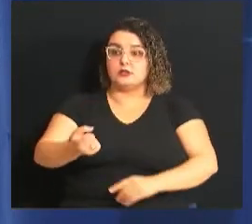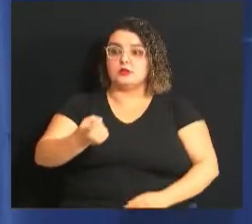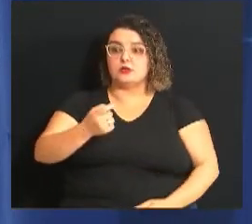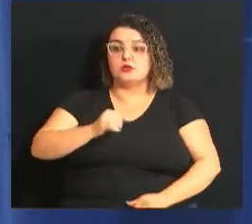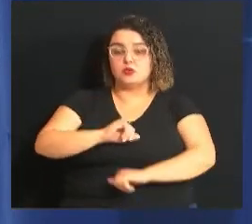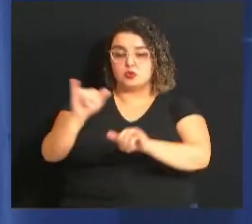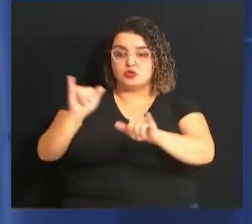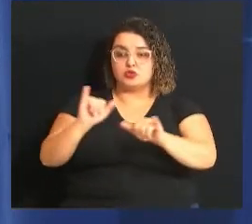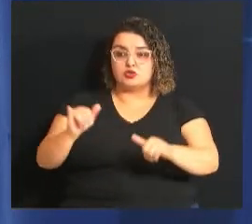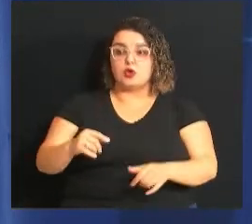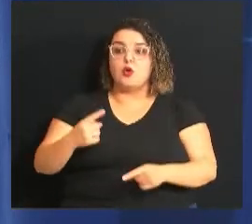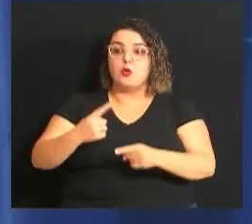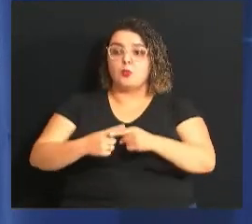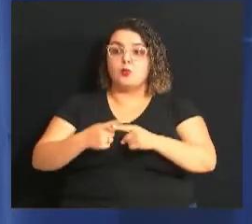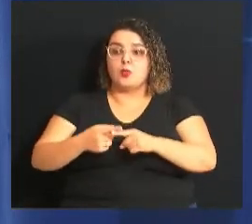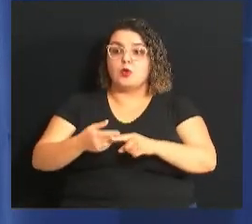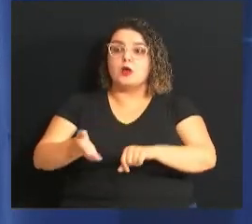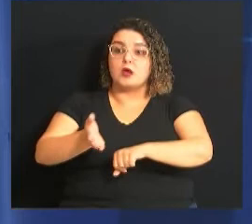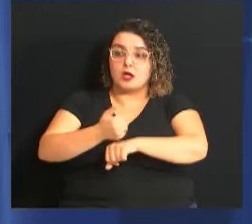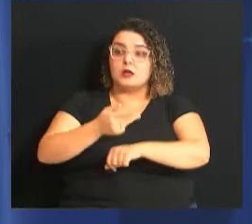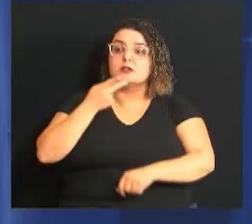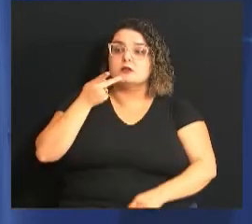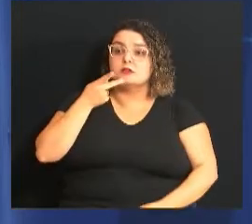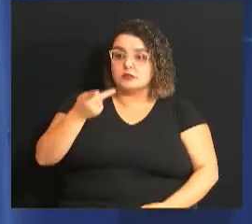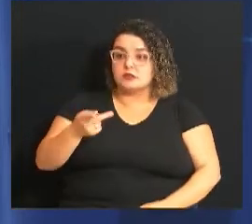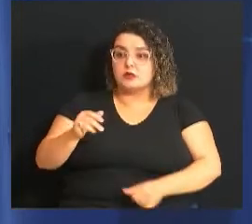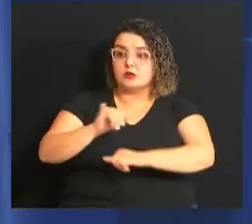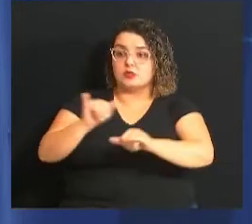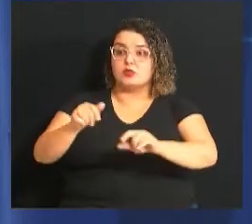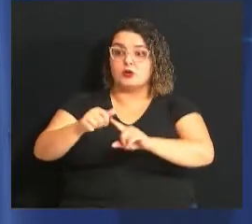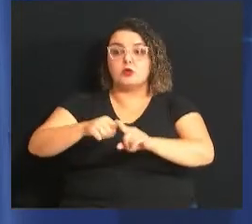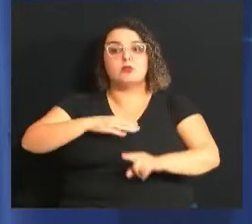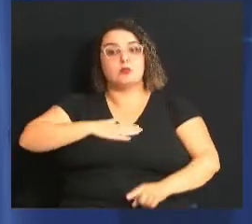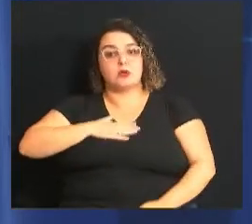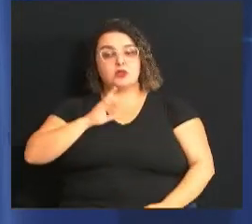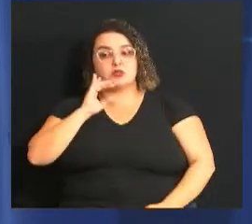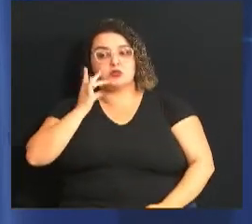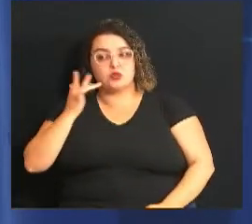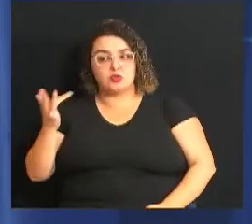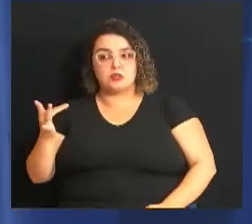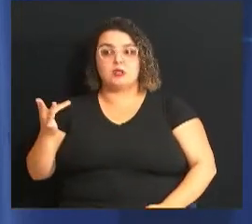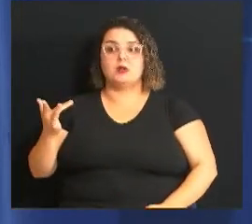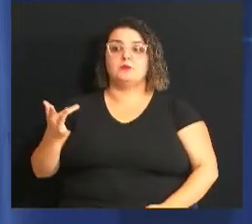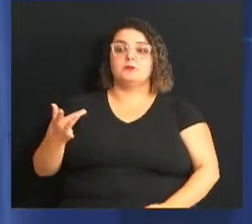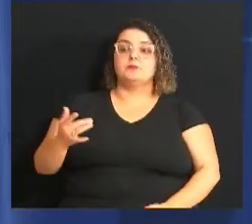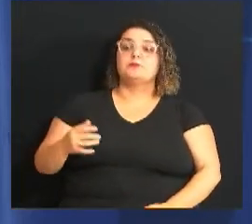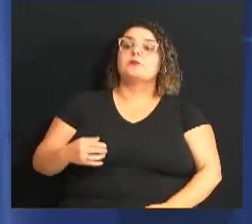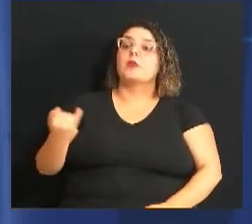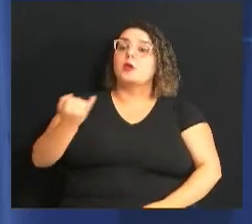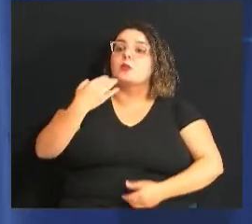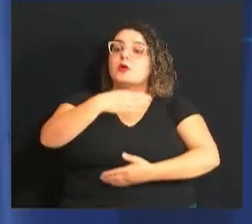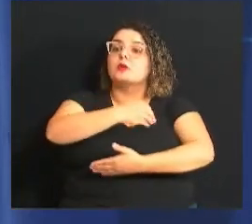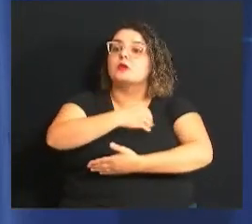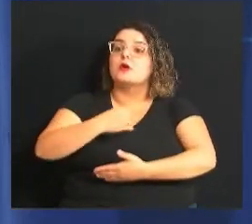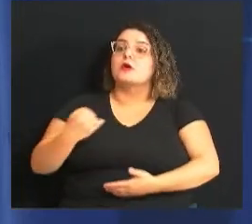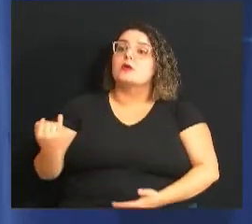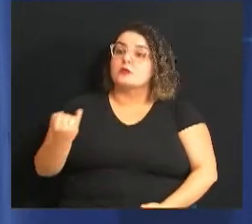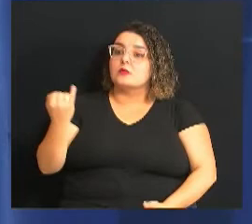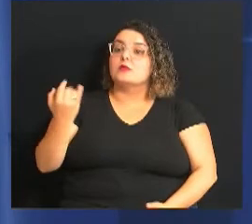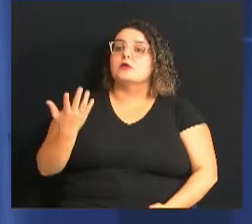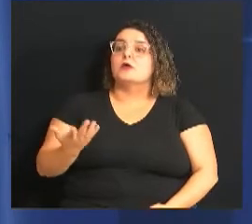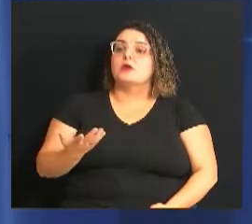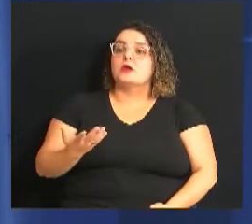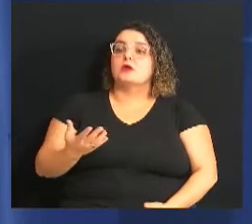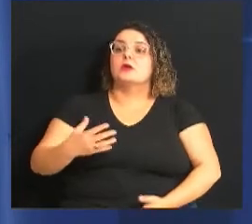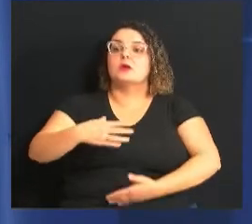Notícias, porque mais cedo a gente falou sobre a campanha Agosto Dourado, sobre a importância da amamentação, sobre a necessidade de